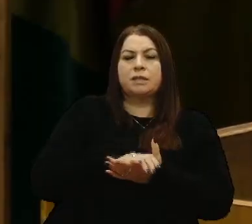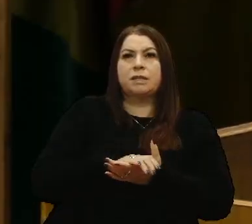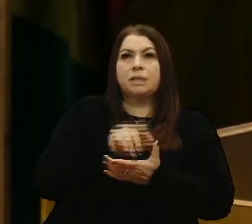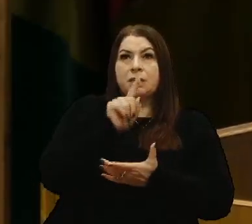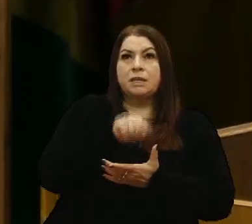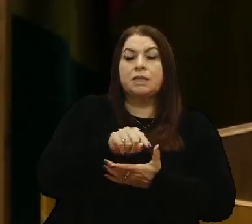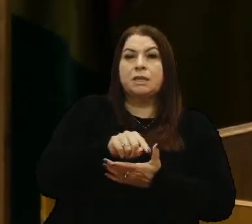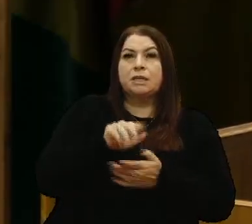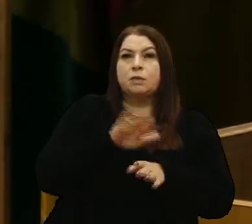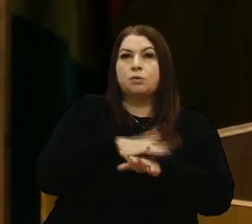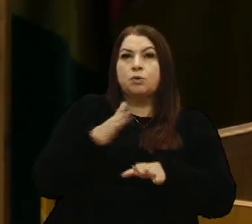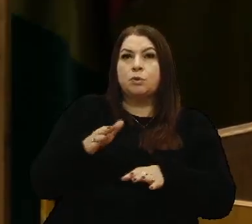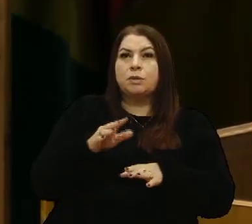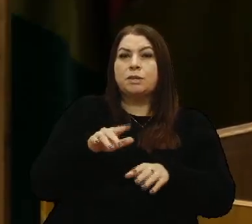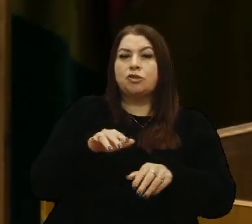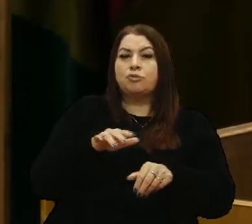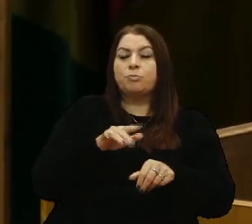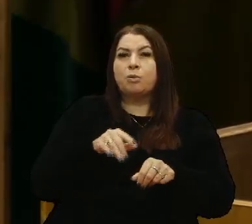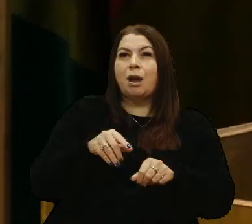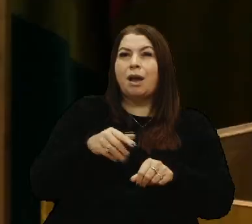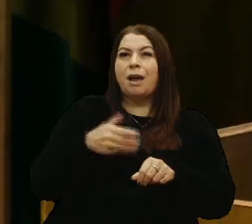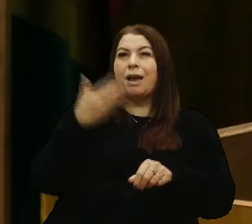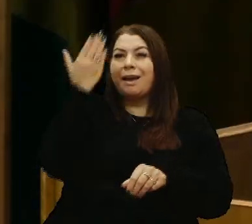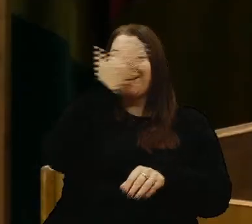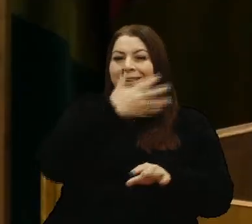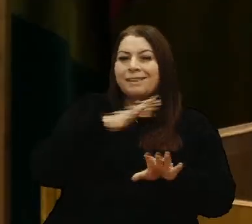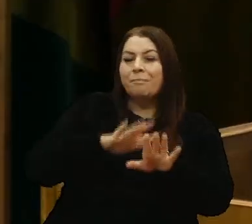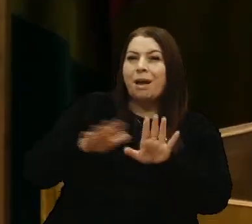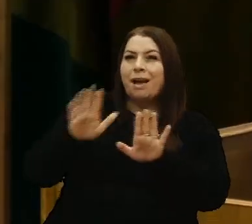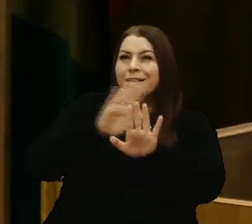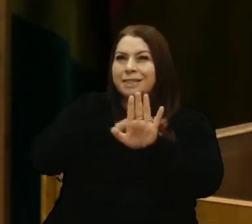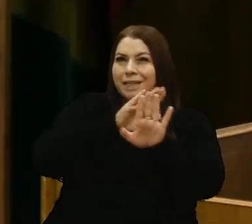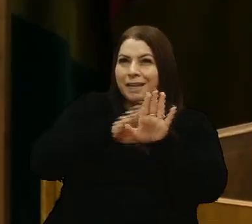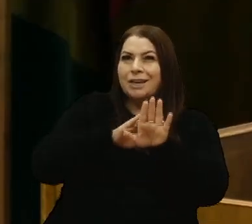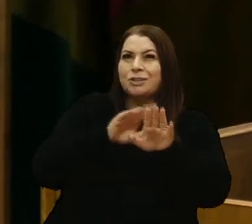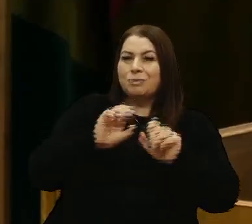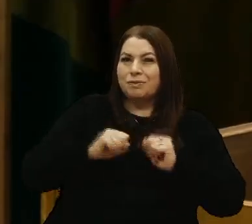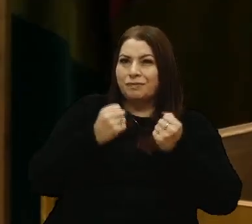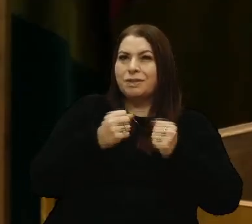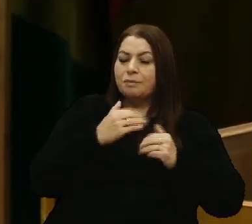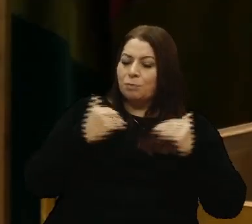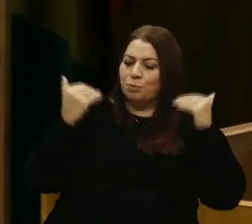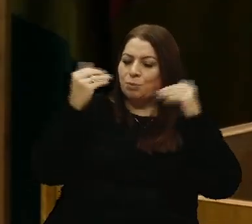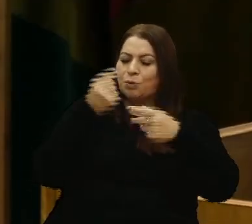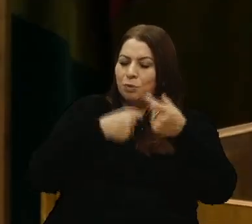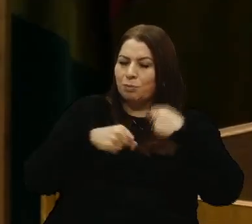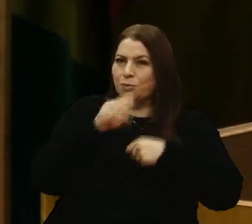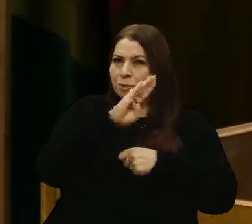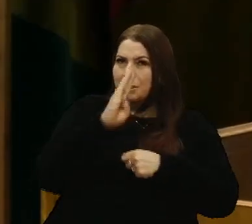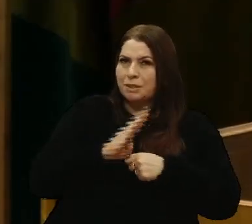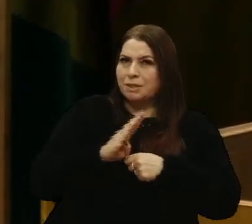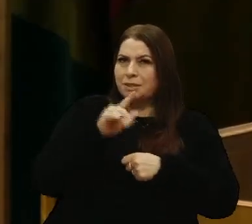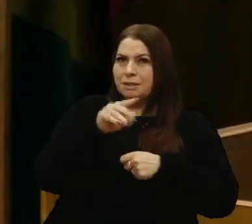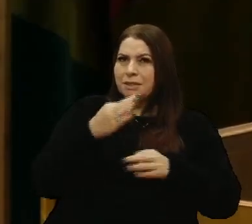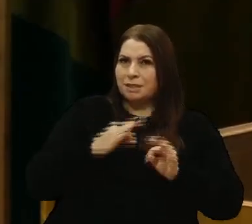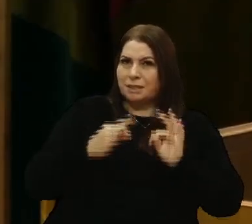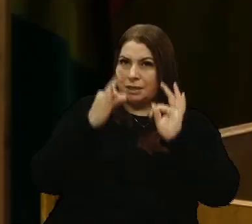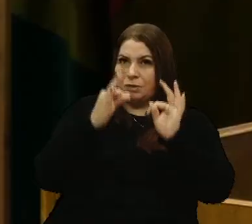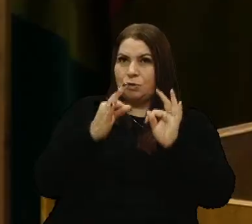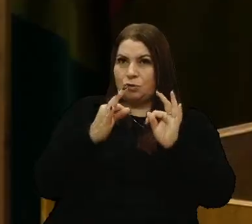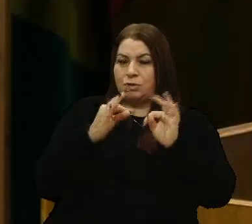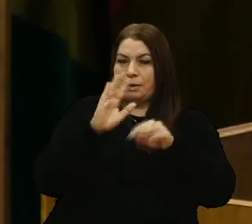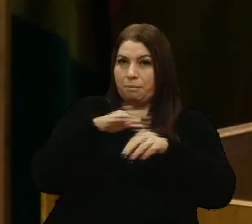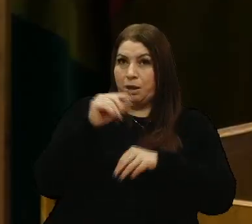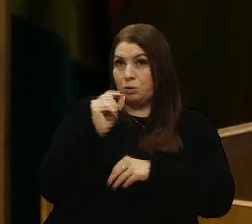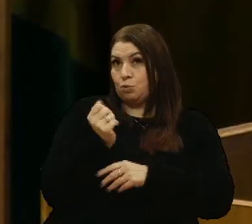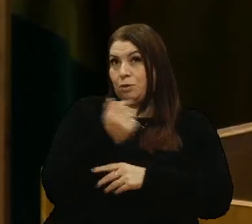é exclusivamente uma maquiagem para atacar o sistema brasileiro. Nós estamos aqui para defender a soberania econômica do Brasil, a soberania tecnológica e, mais